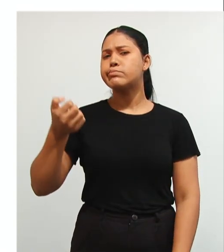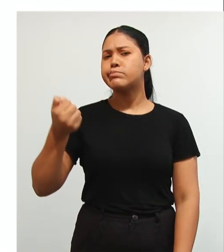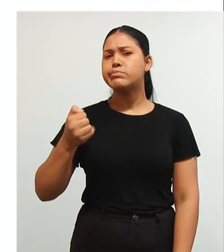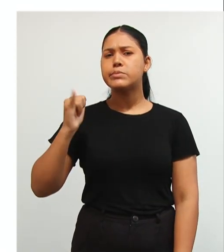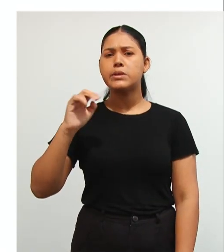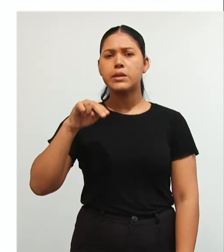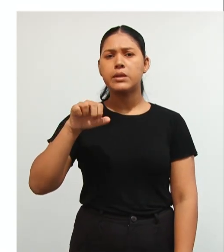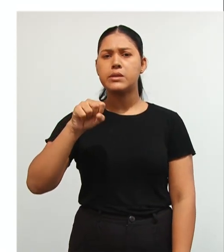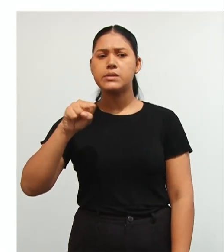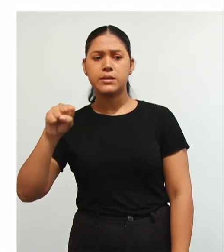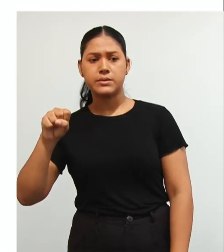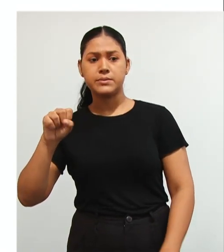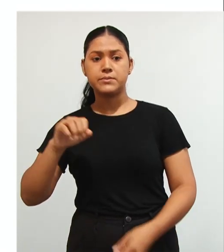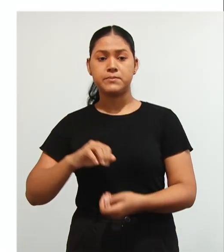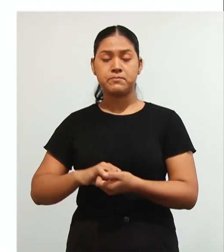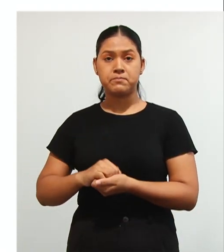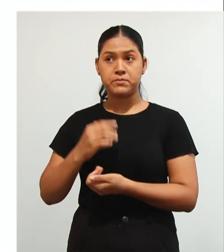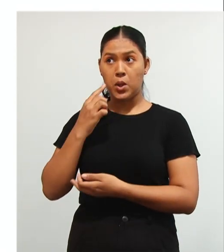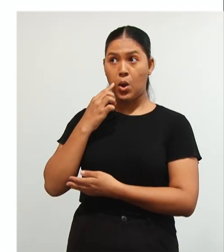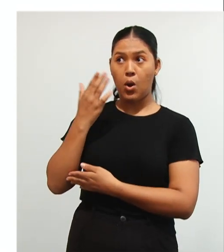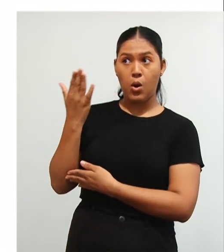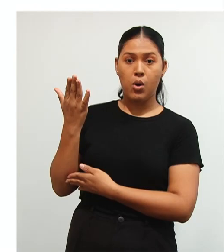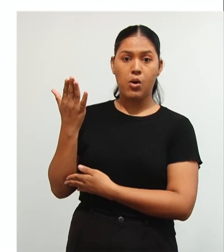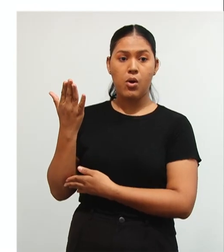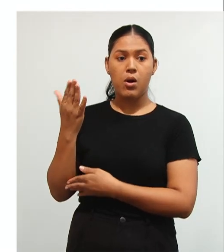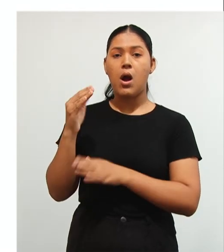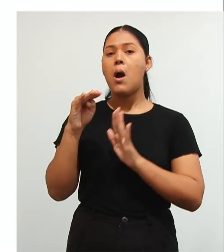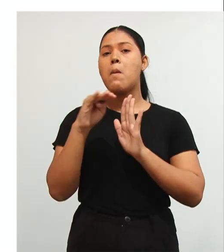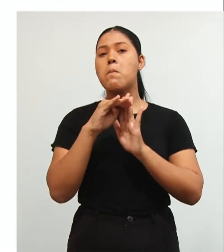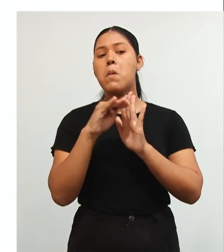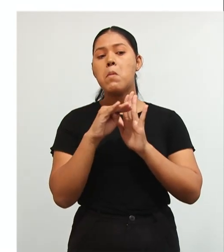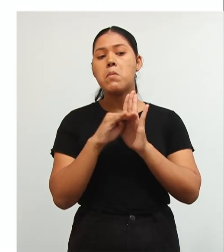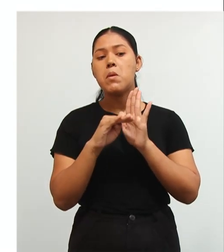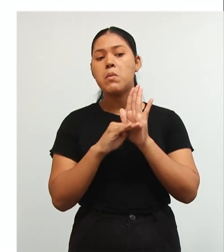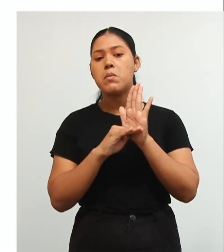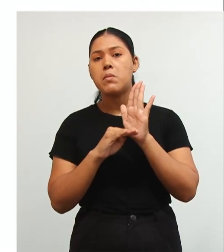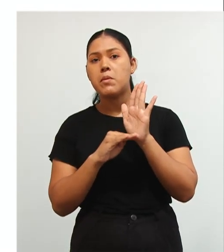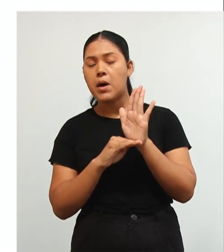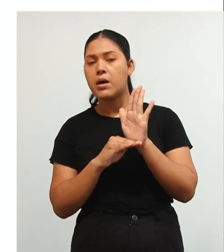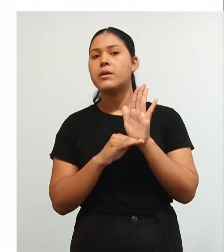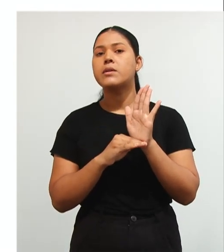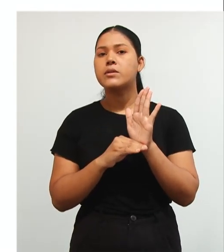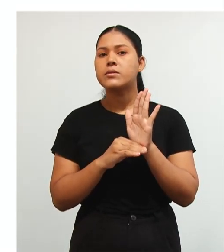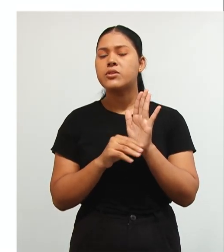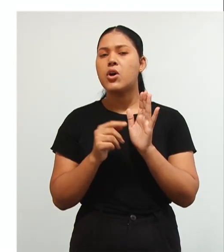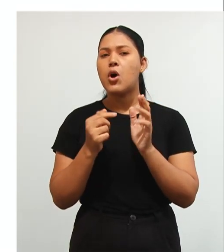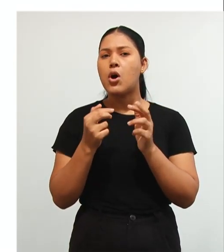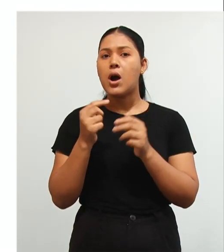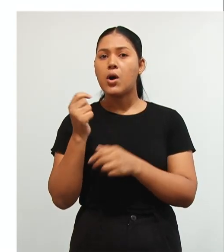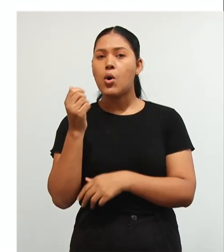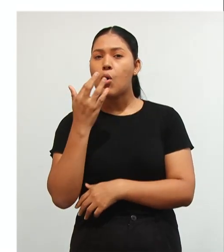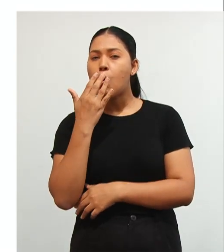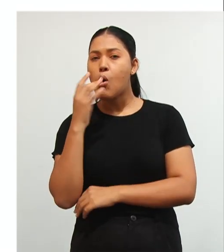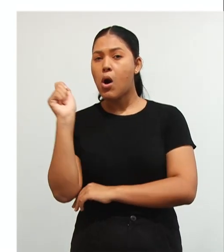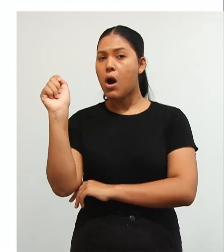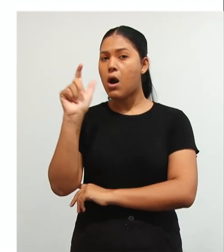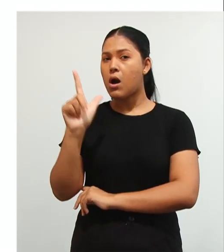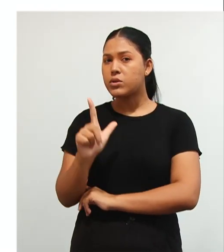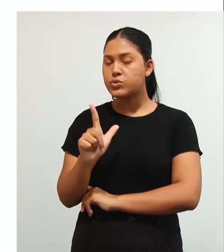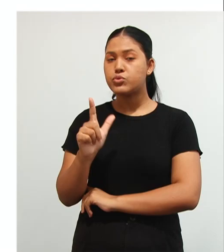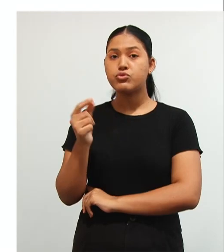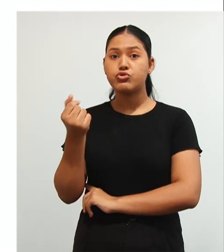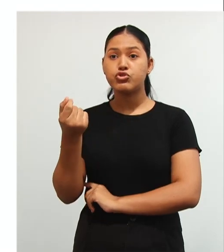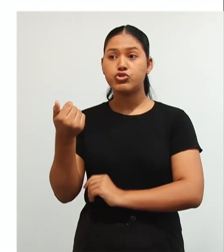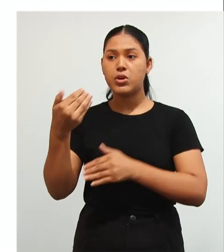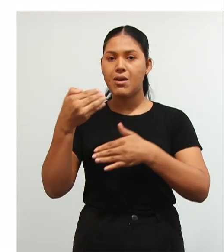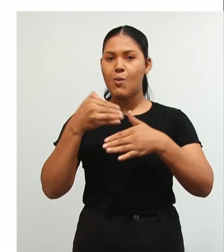previdências. Esse aqui é um dado para mostrar isso que eu acabei de falar. Em azul, a gente está vendo tudo que foi arrecadado pela Previdência.